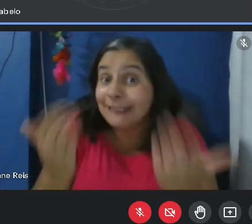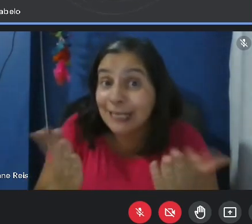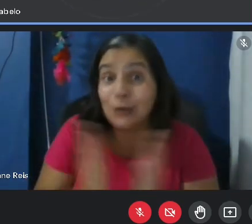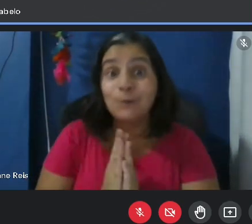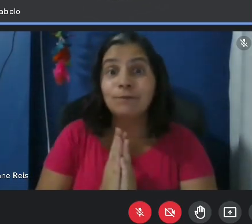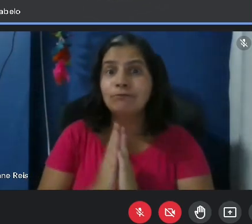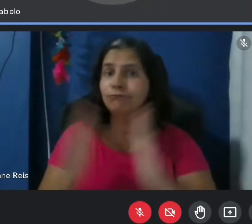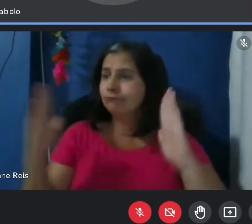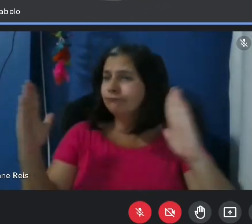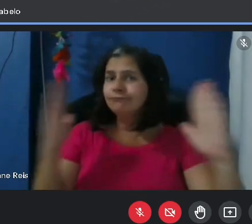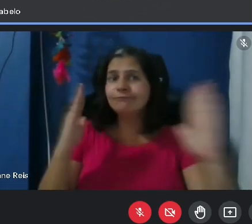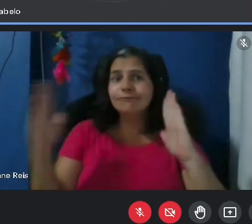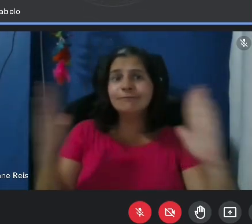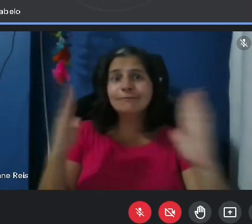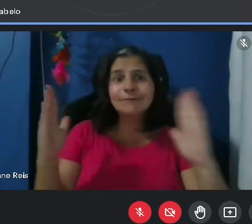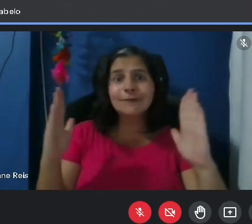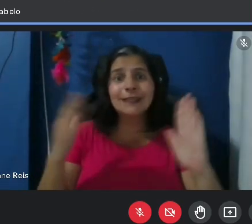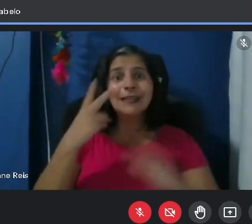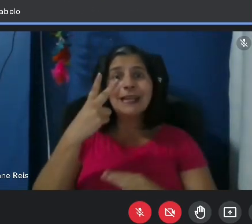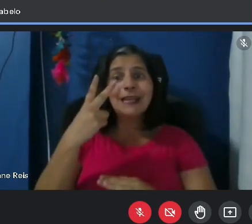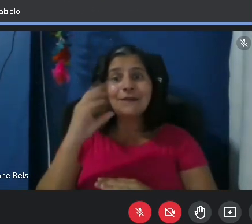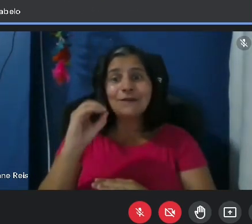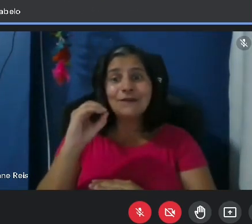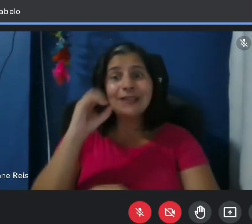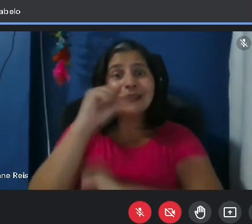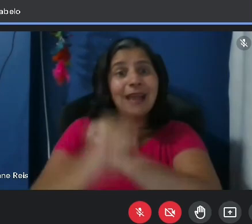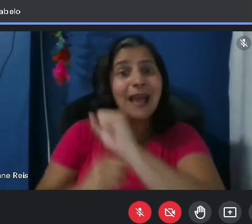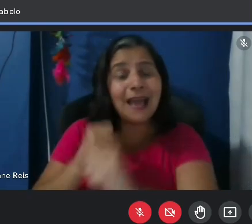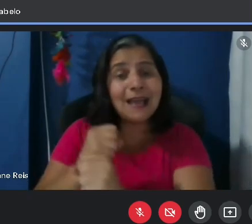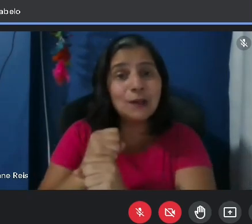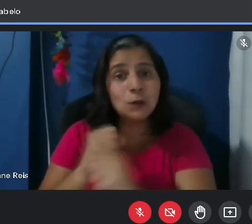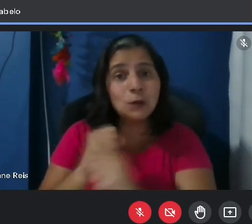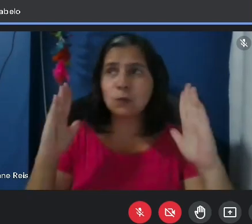falta, né, o auxílio das políticas públicas.